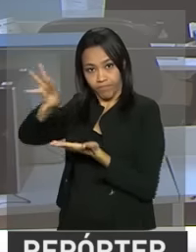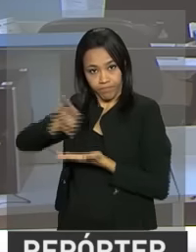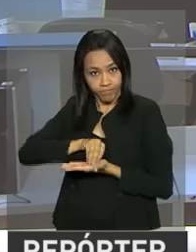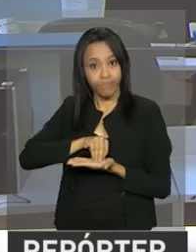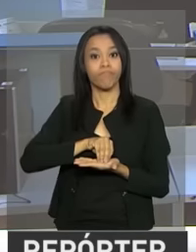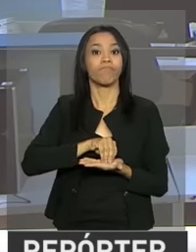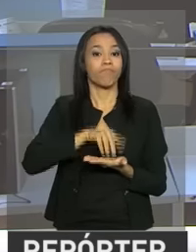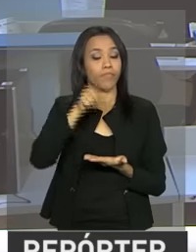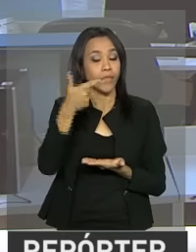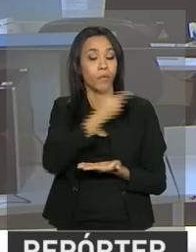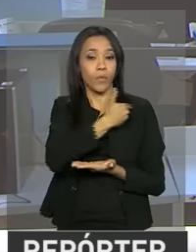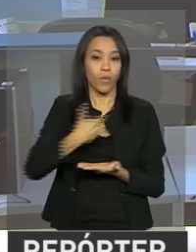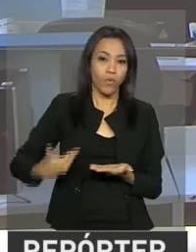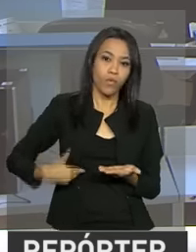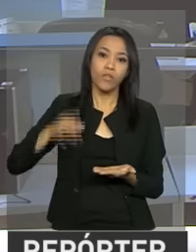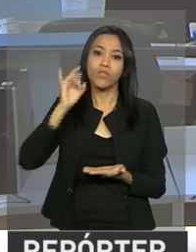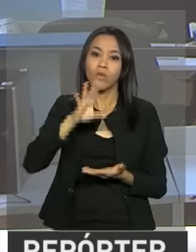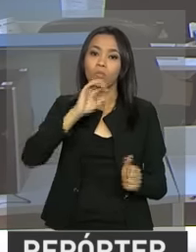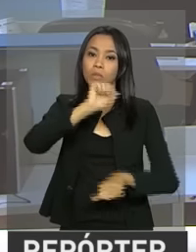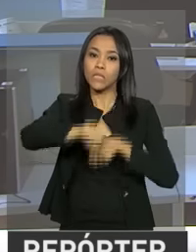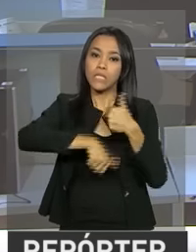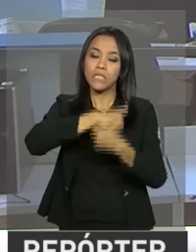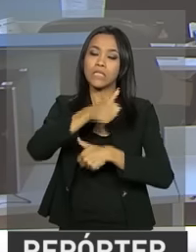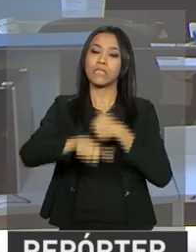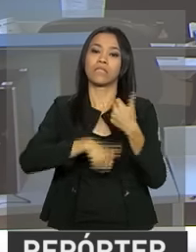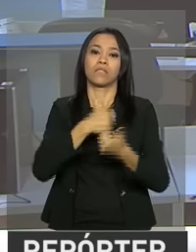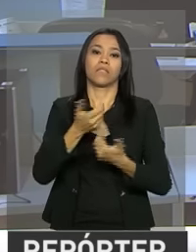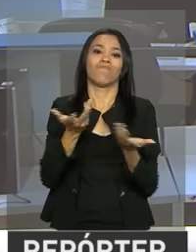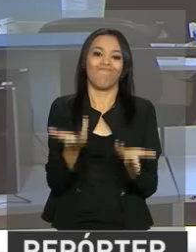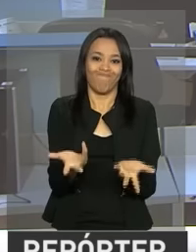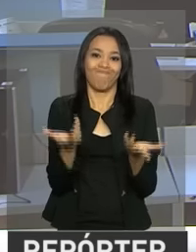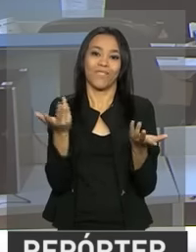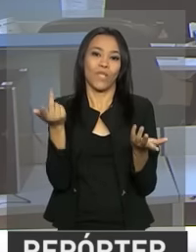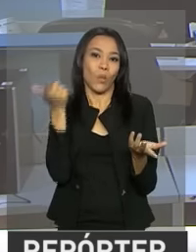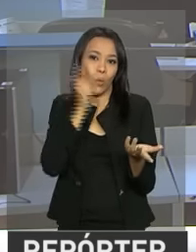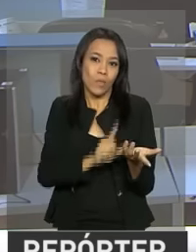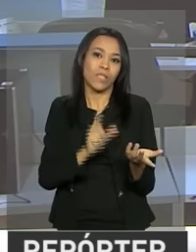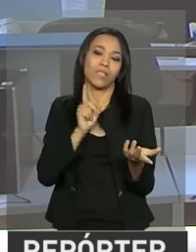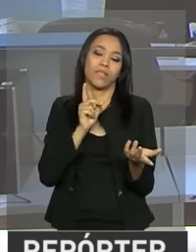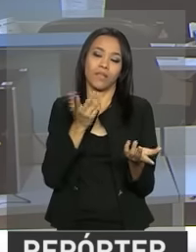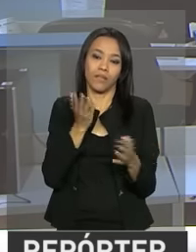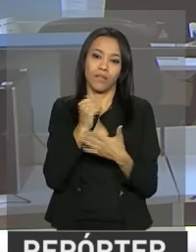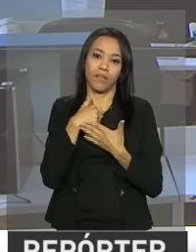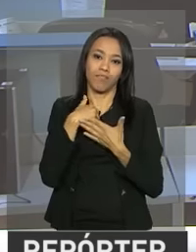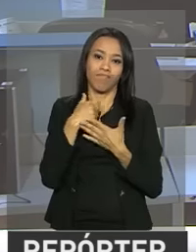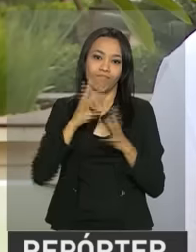governo, somente reformas estruturais vão conseguir reverter esse quadro.